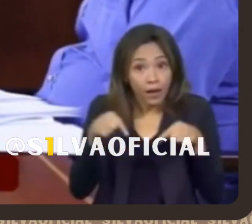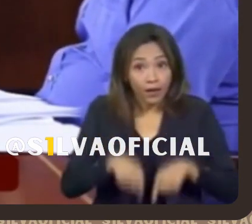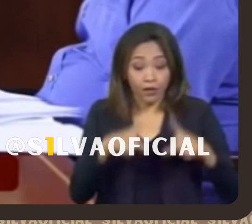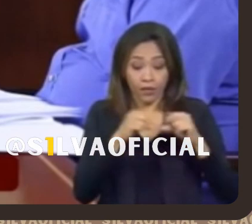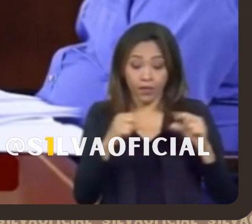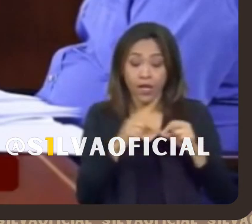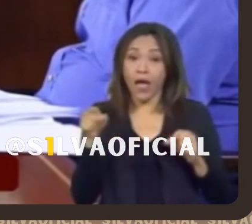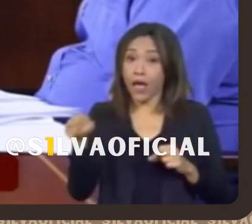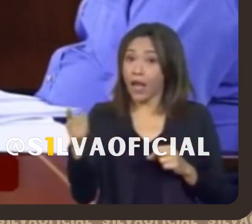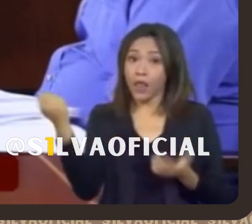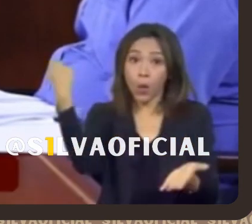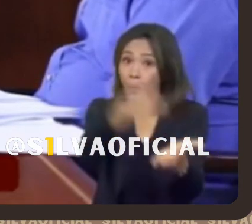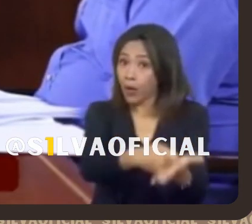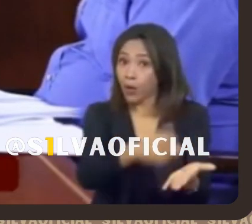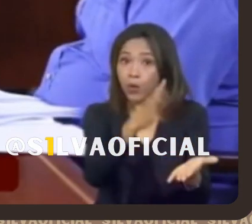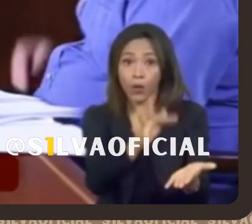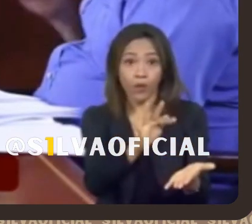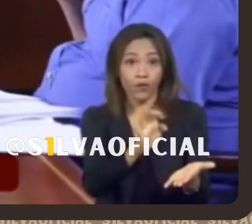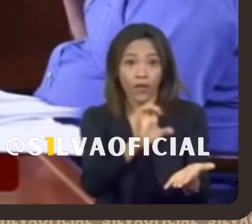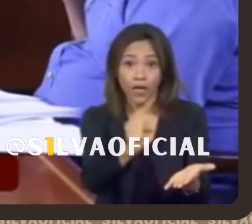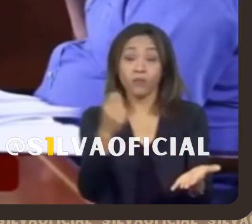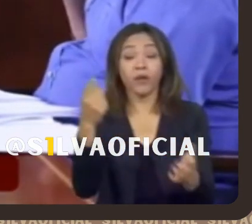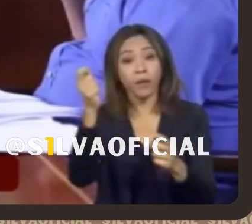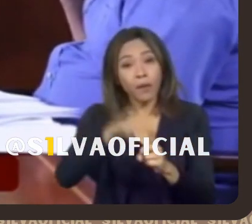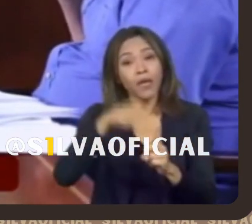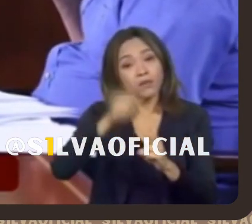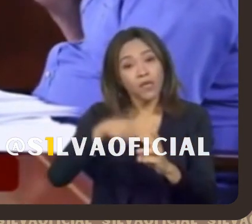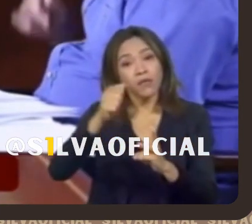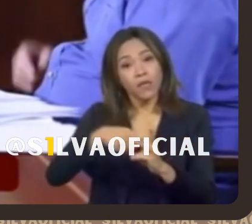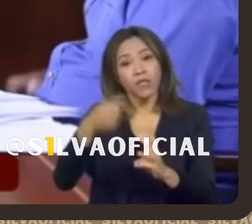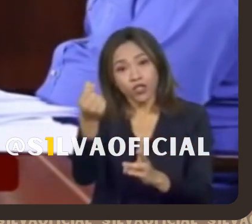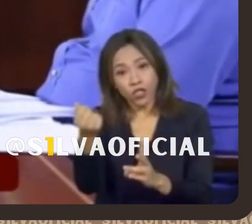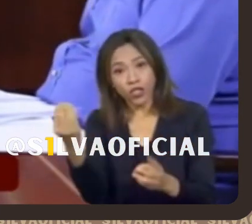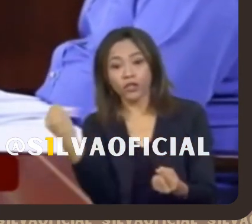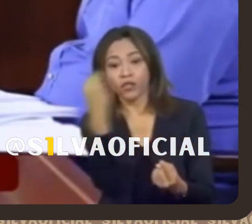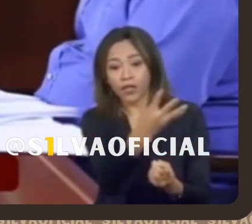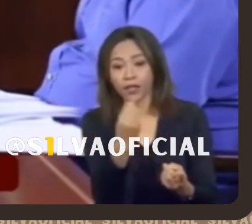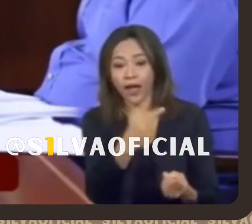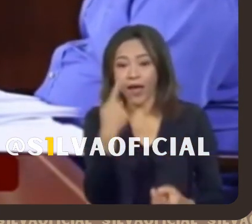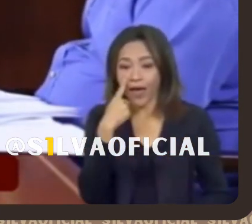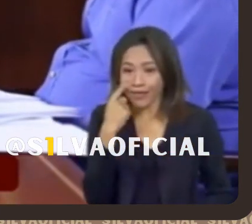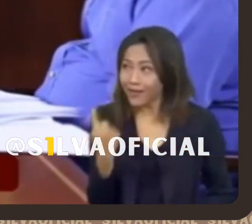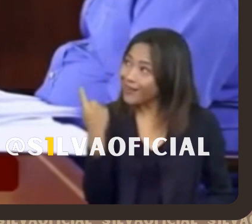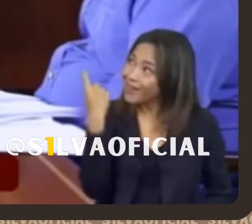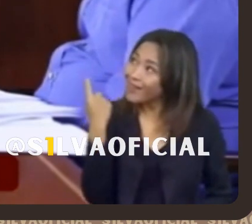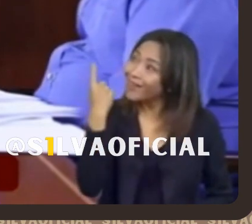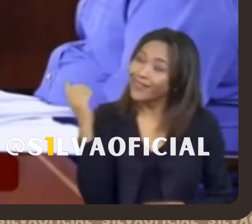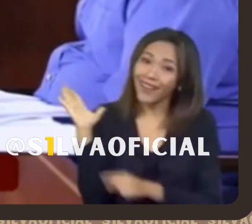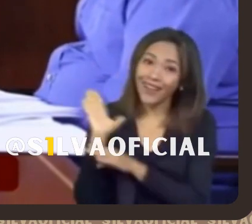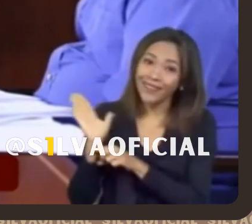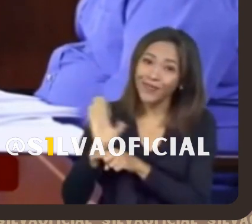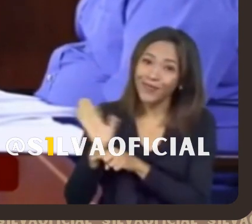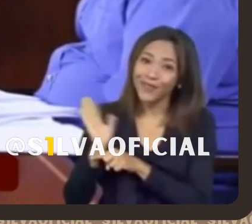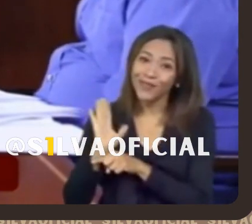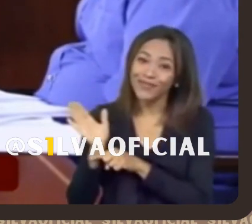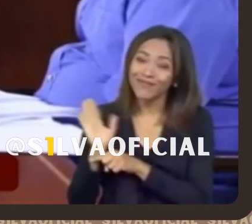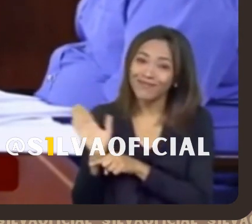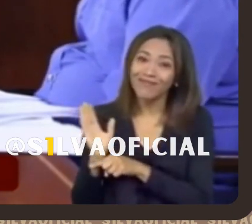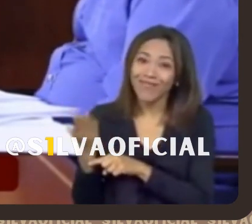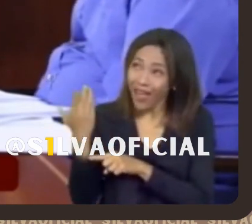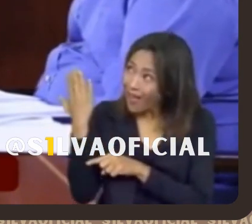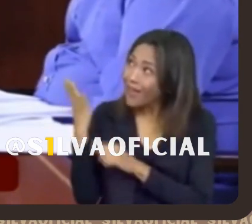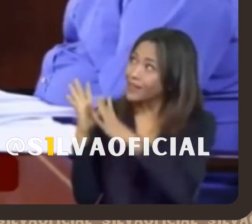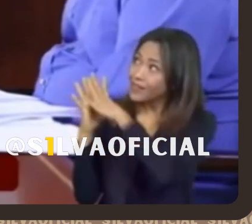porque tinha que mandar o dinheirinho todo mês para família ela tá passando no vídeo agora tá passando no vídeo né então são exemplos como esse